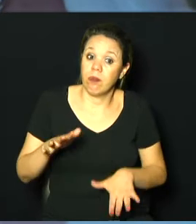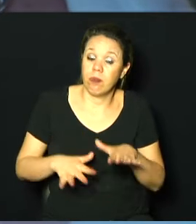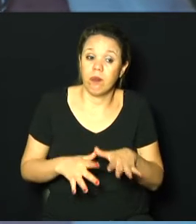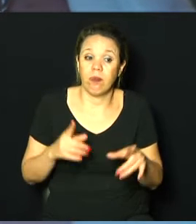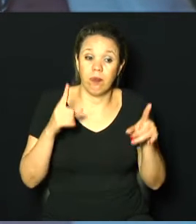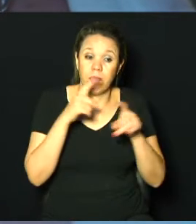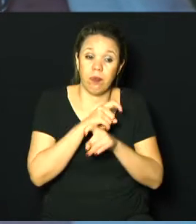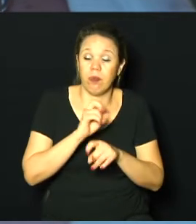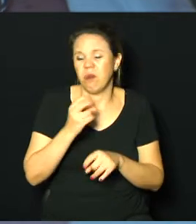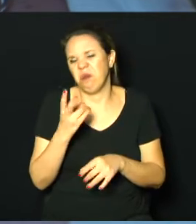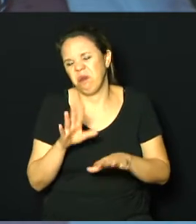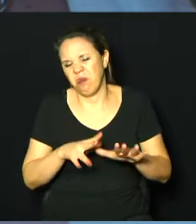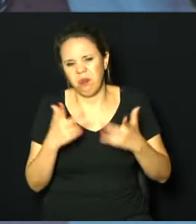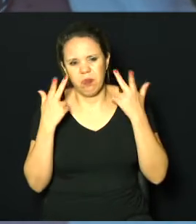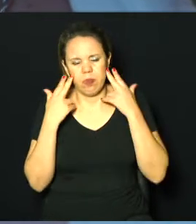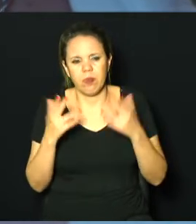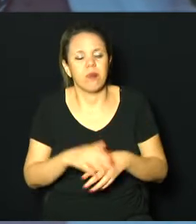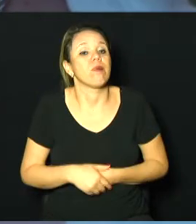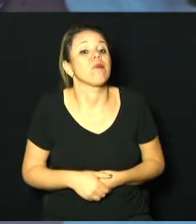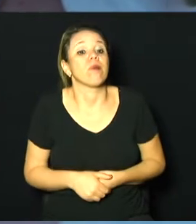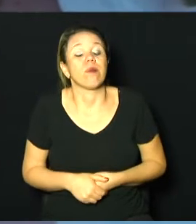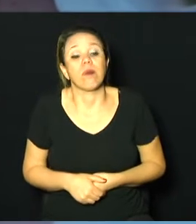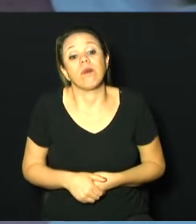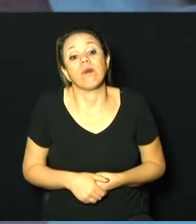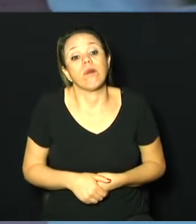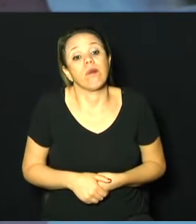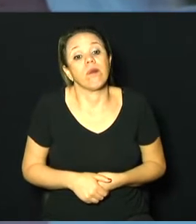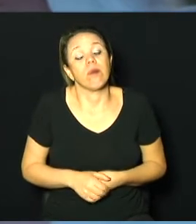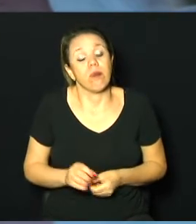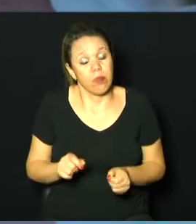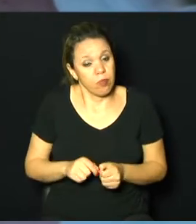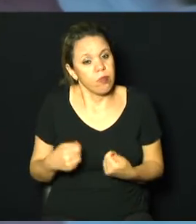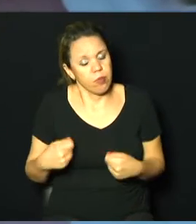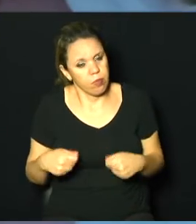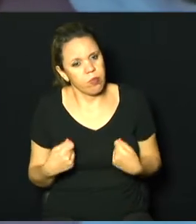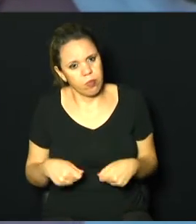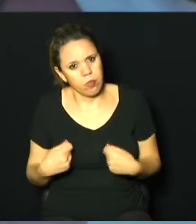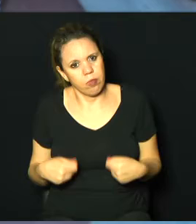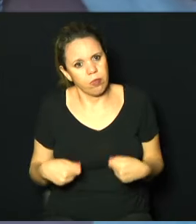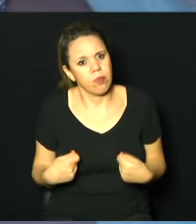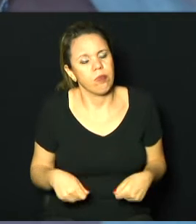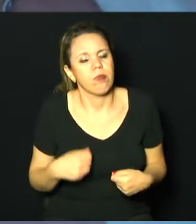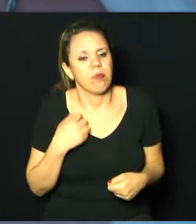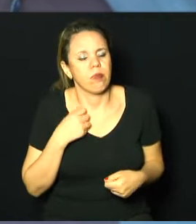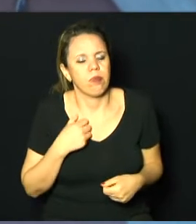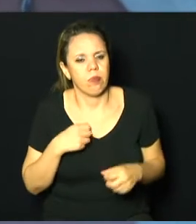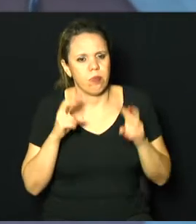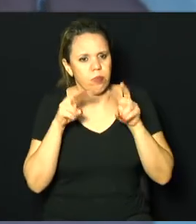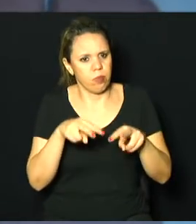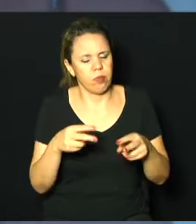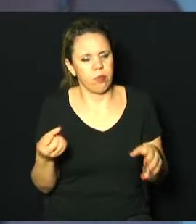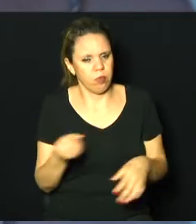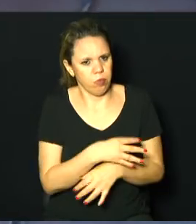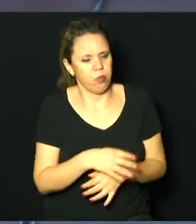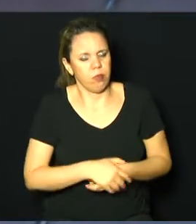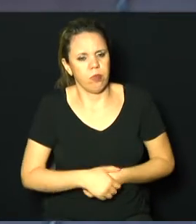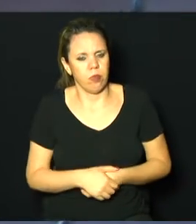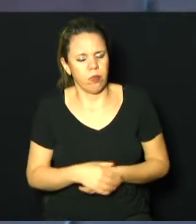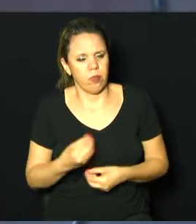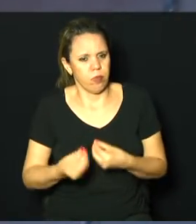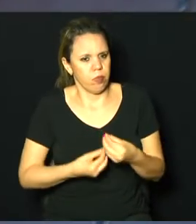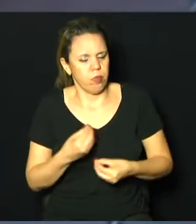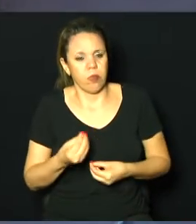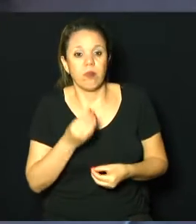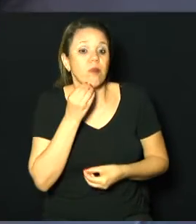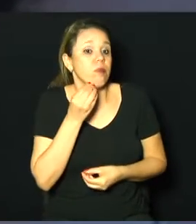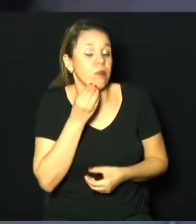brusca, às vezes não tão bruscas. Mas se faz necessário olhar para esse novo como